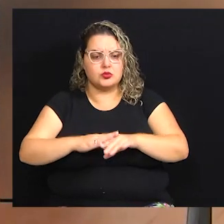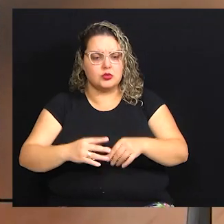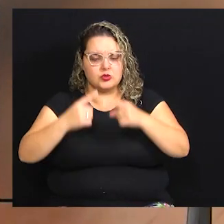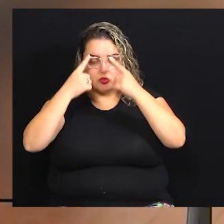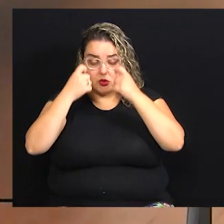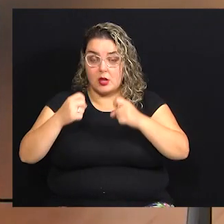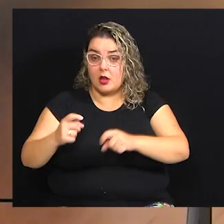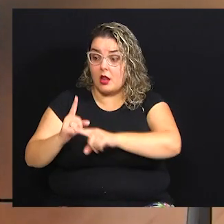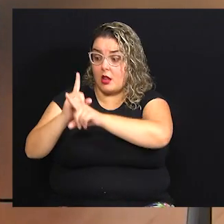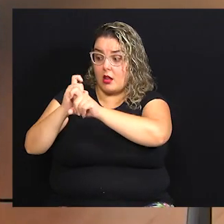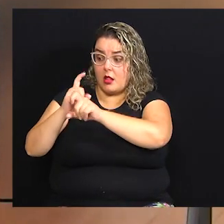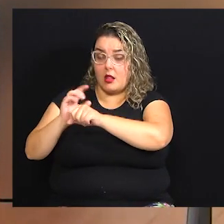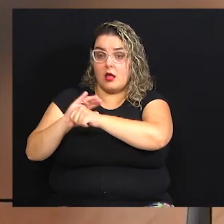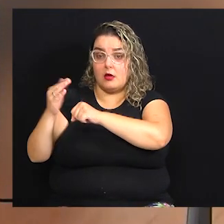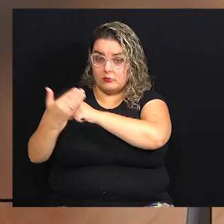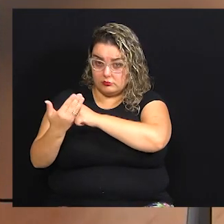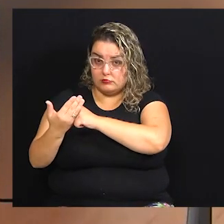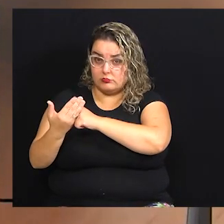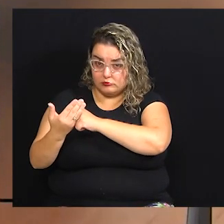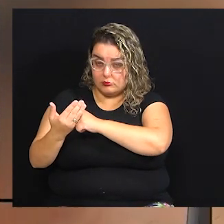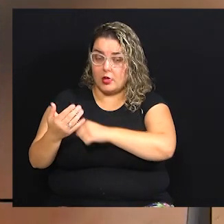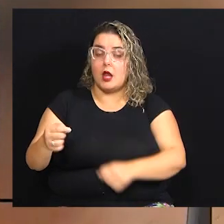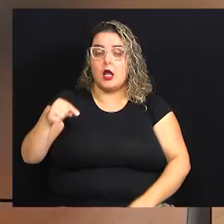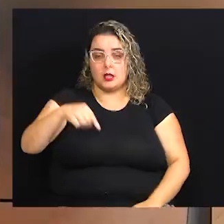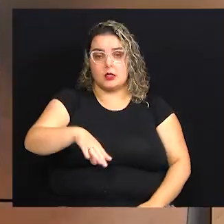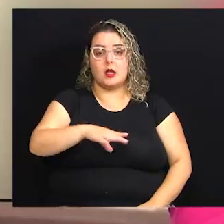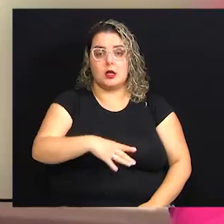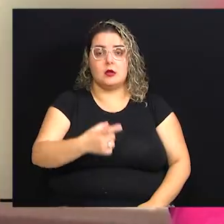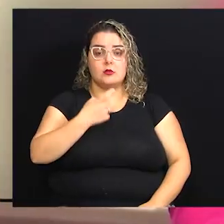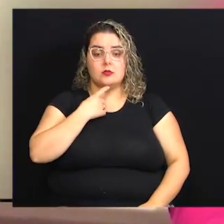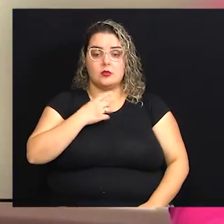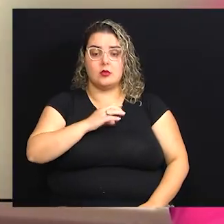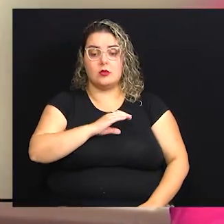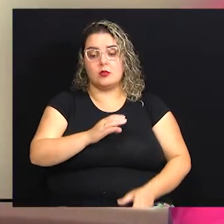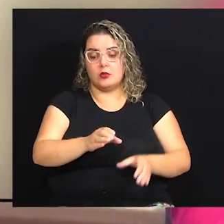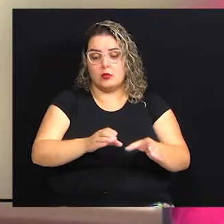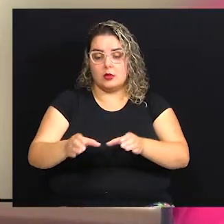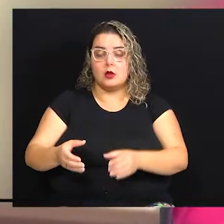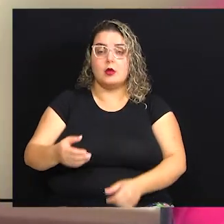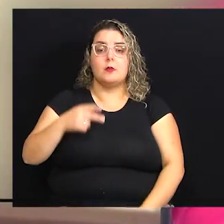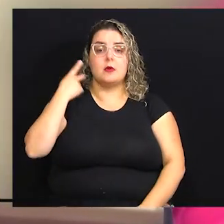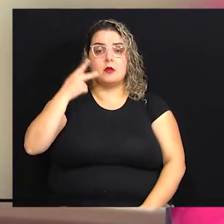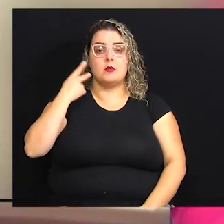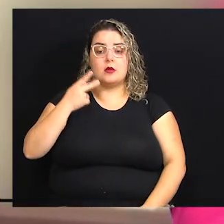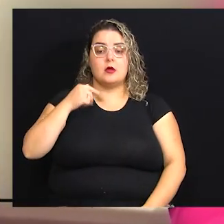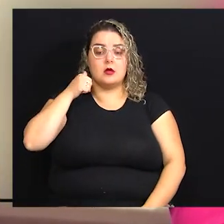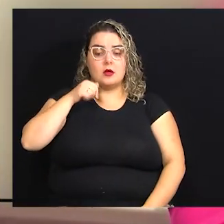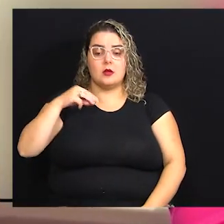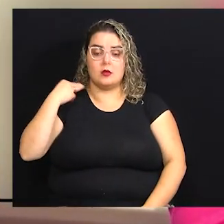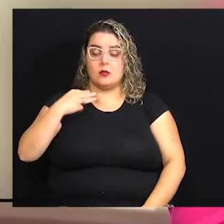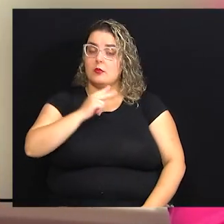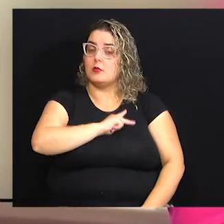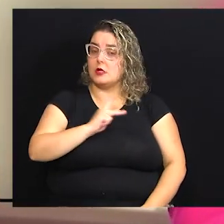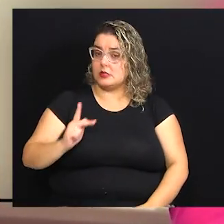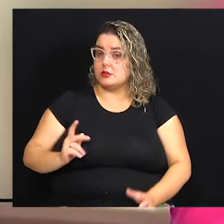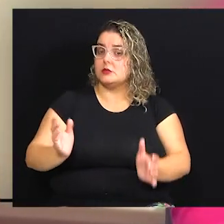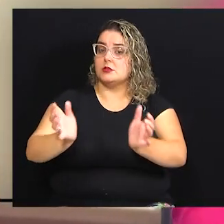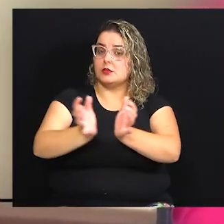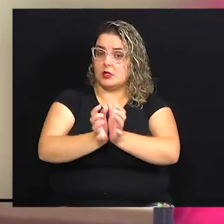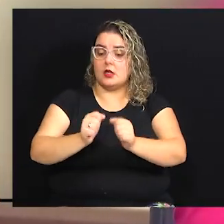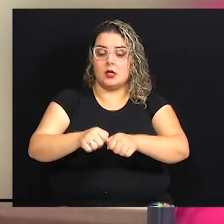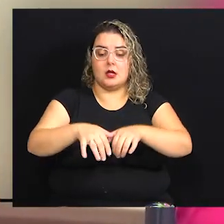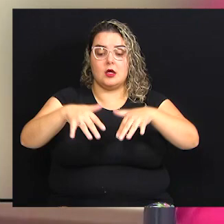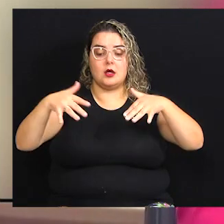de grupos neonazistas e fascistas em Campinas. Comandada pela vereadora Mariana Conte, presidente da comissão,